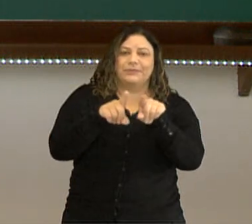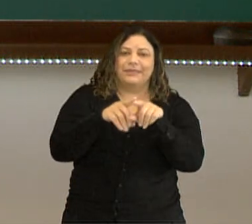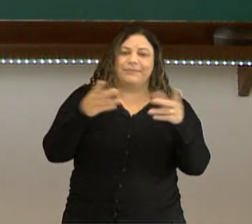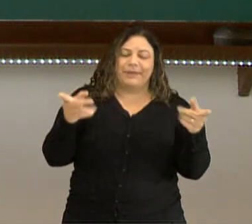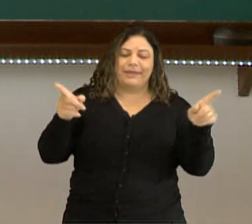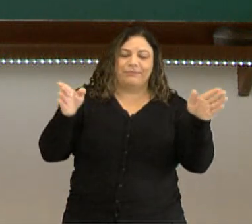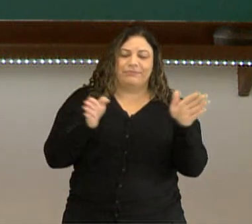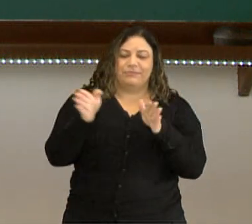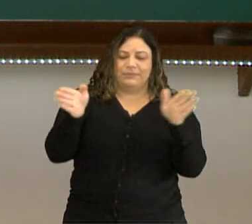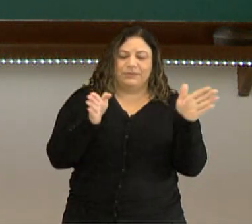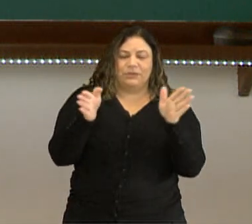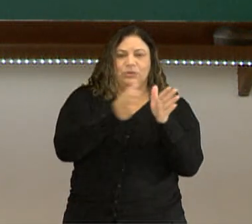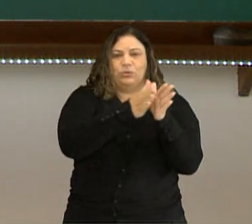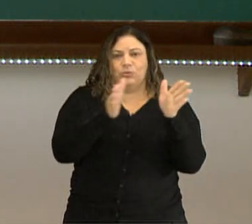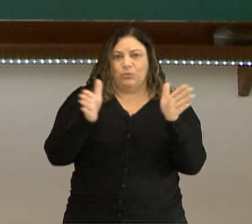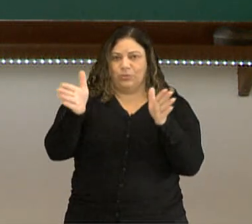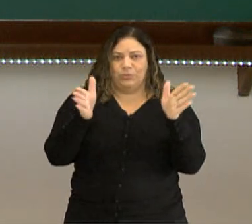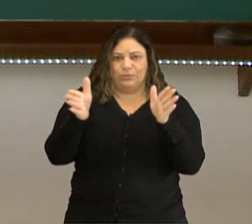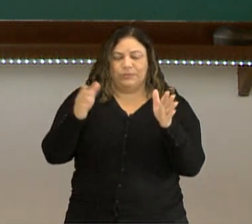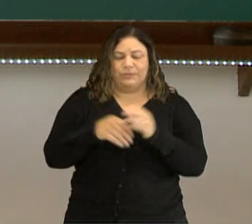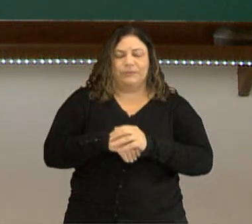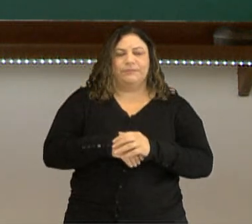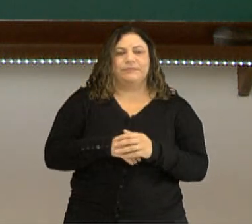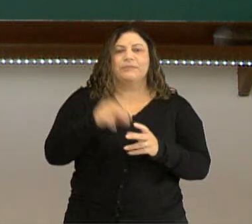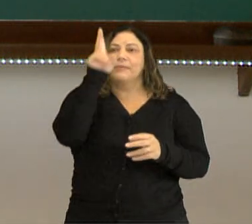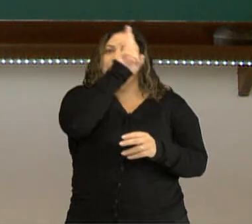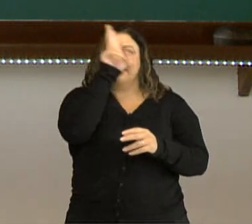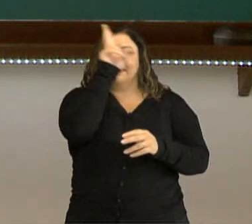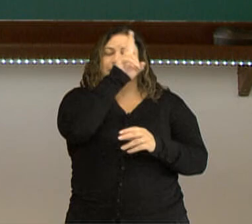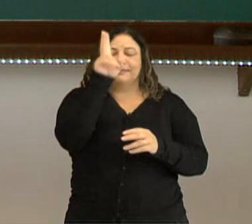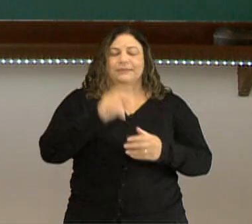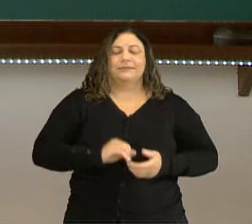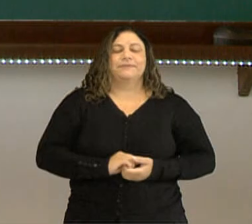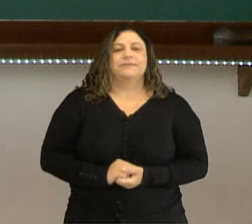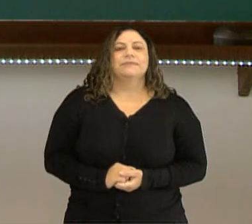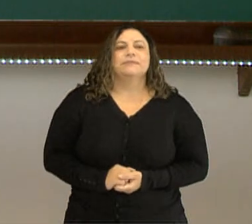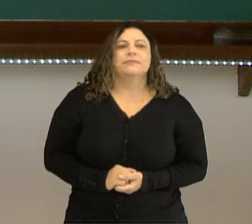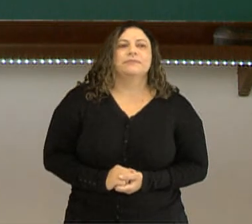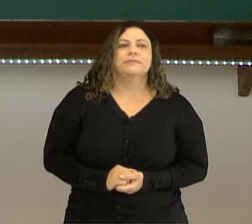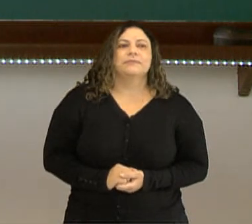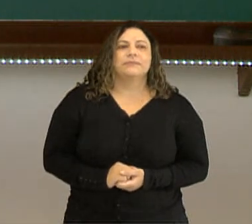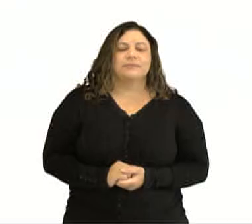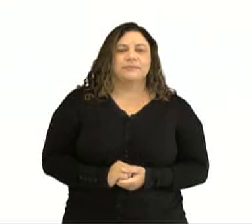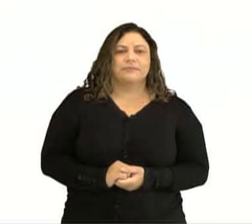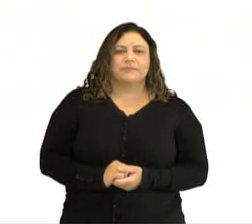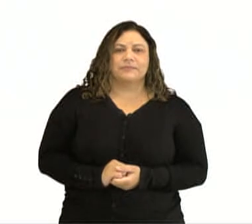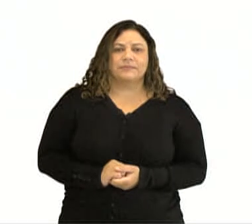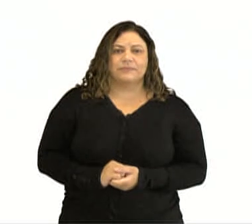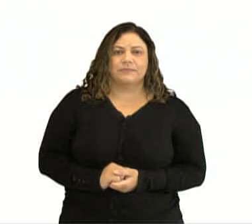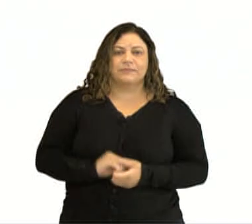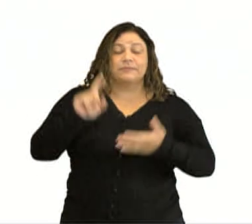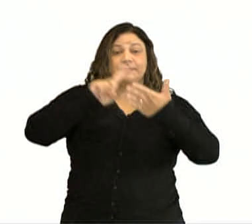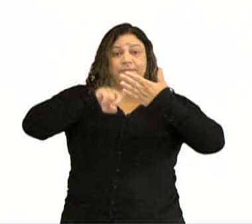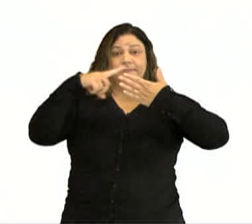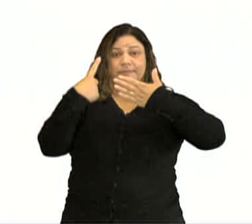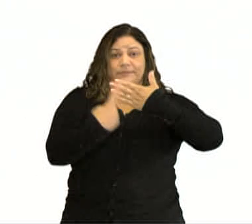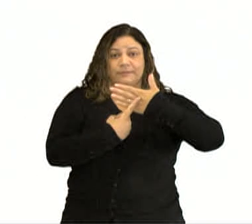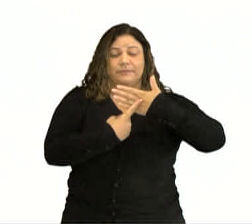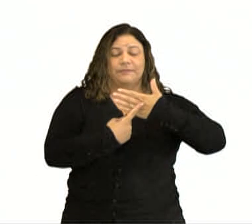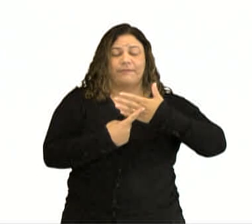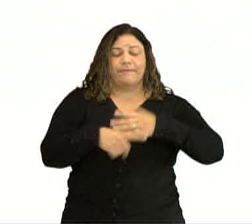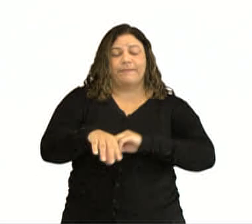tempo que dura, né, a partida, o enredo, a história ali do seu conto, tá? Figuras de